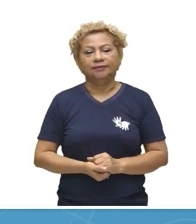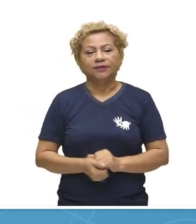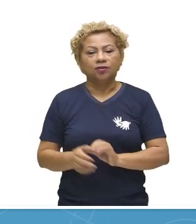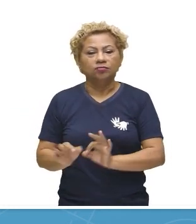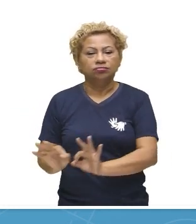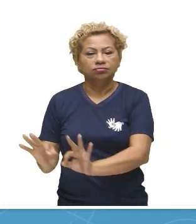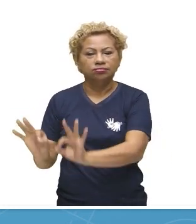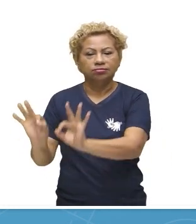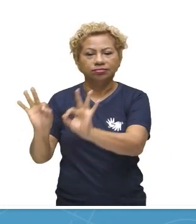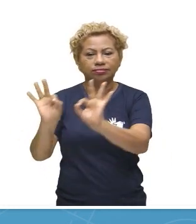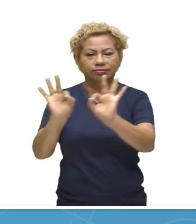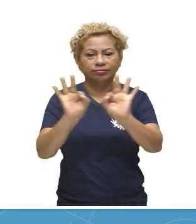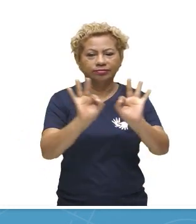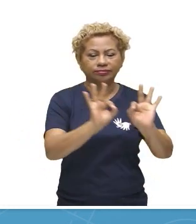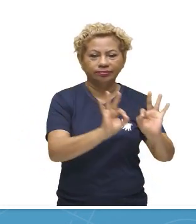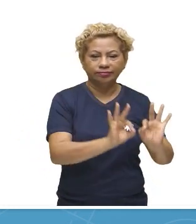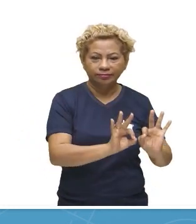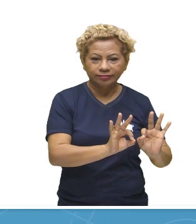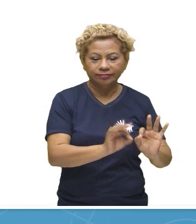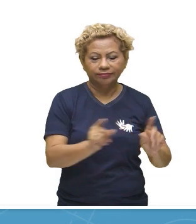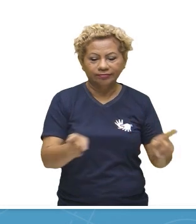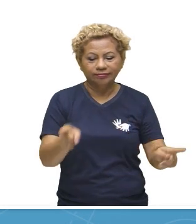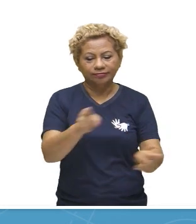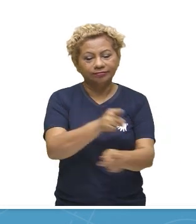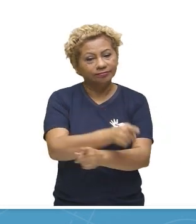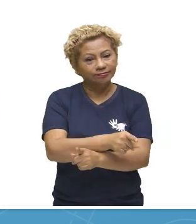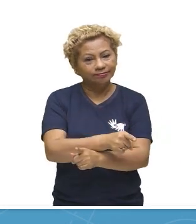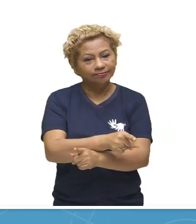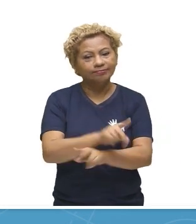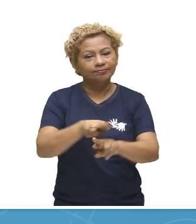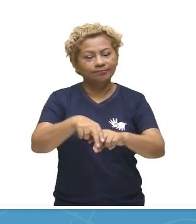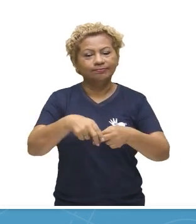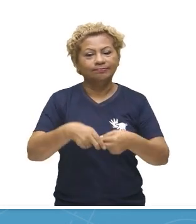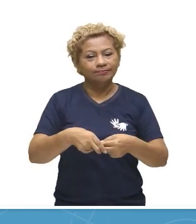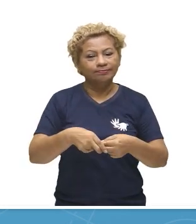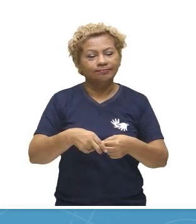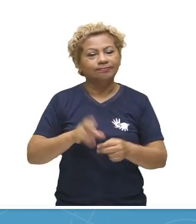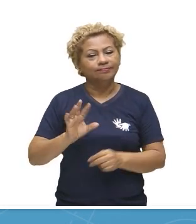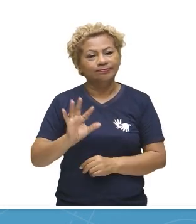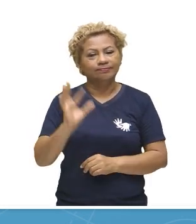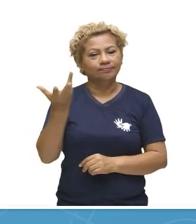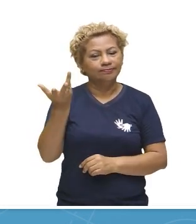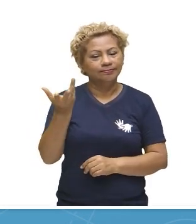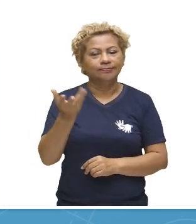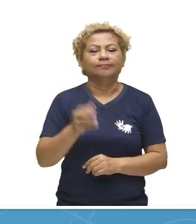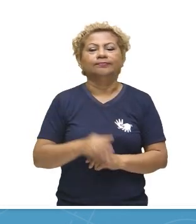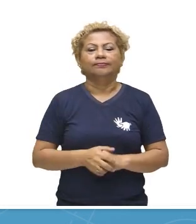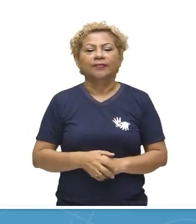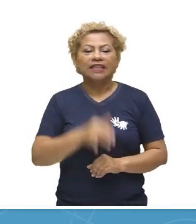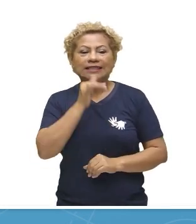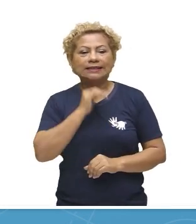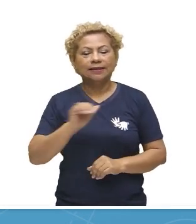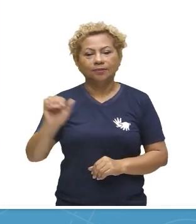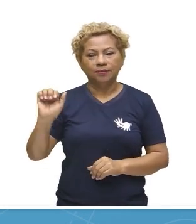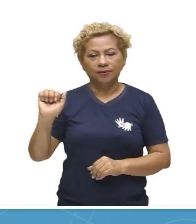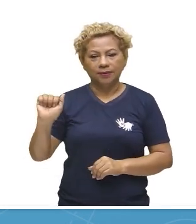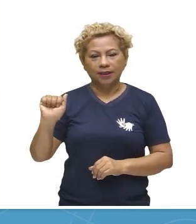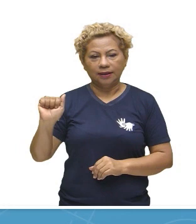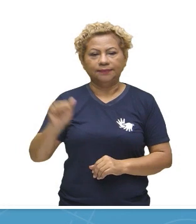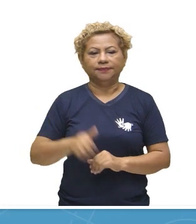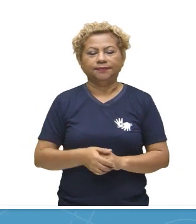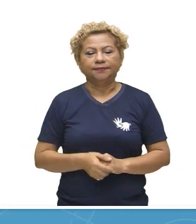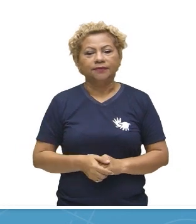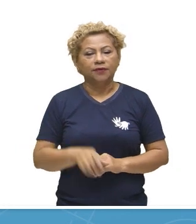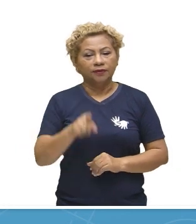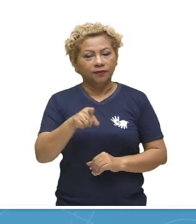com a operação de radiciação e potenciação. A gente tem aí alguns exemplos. Veja, no exemplo A, a gente vai ter